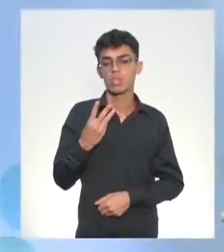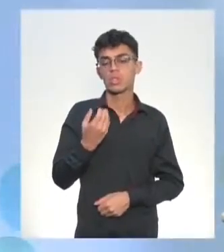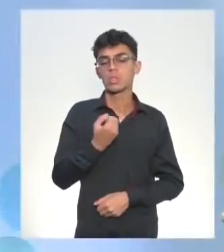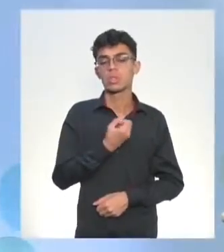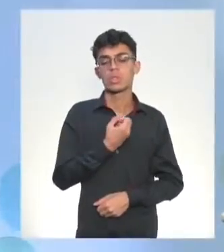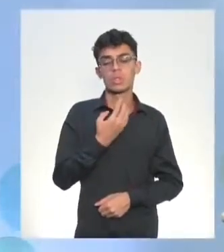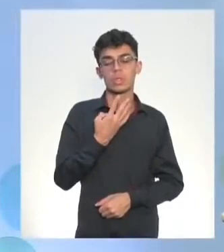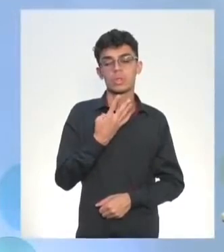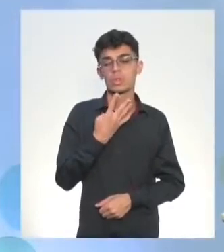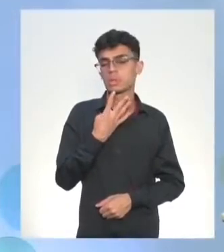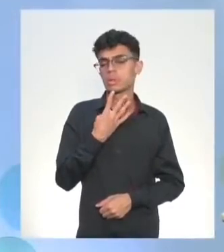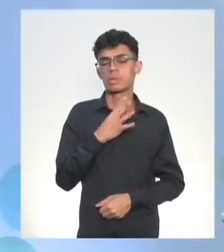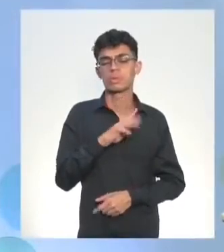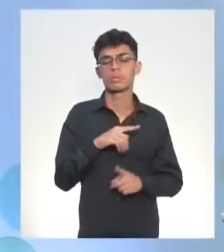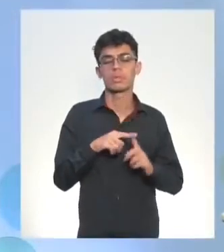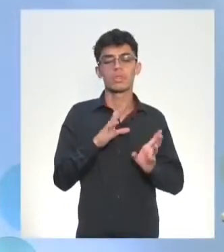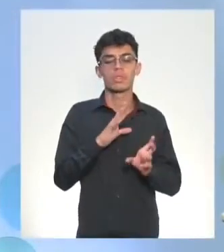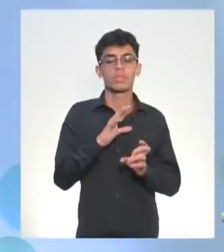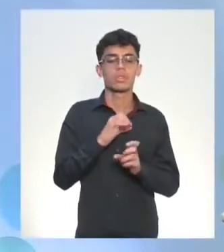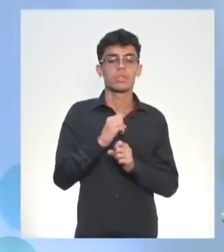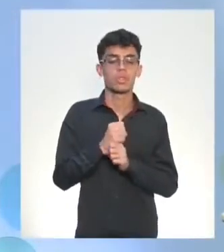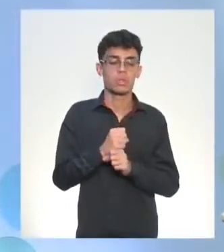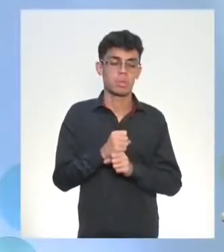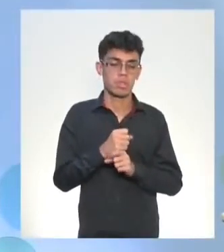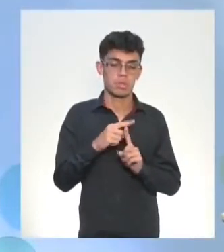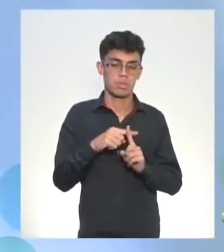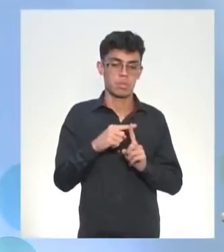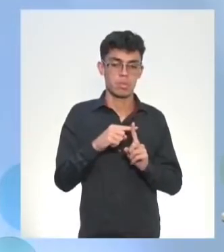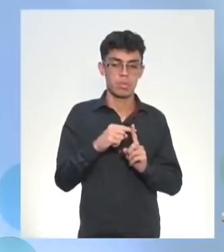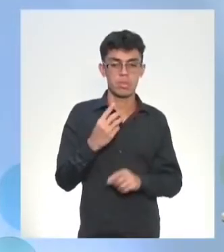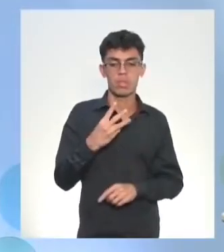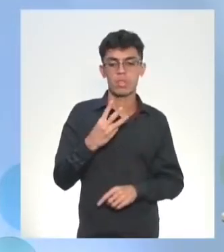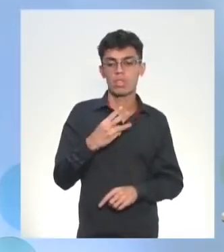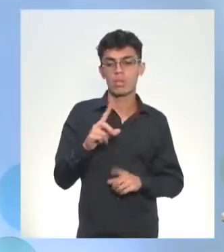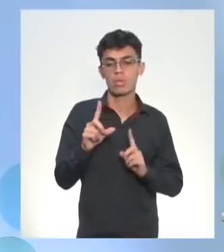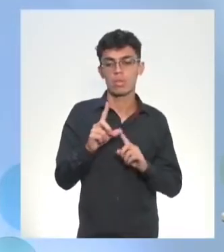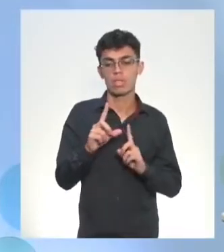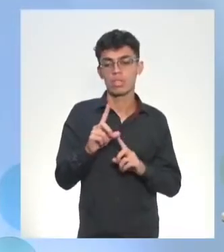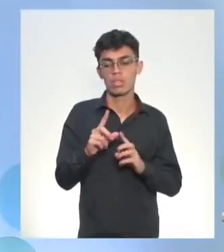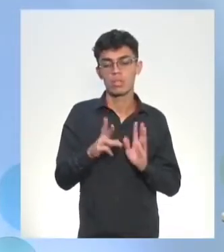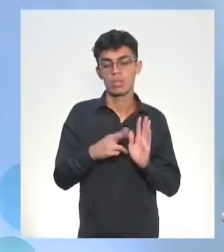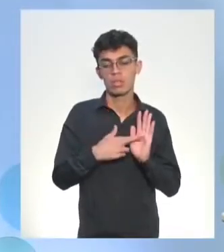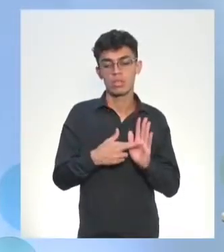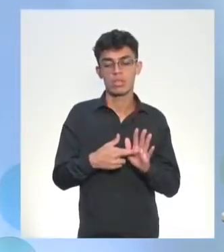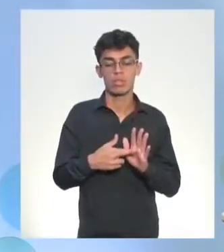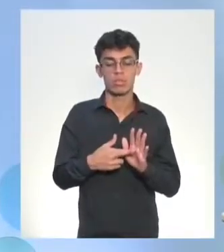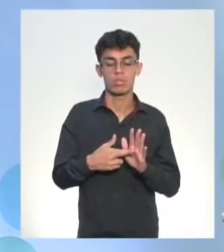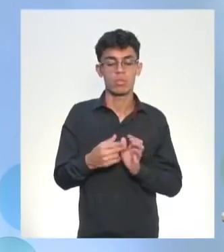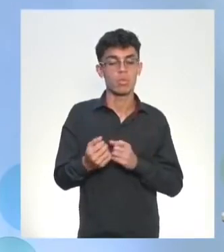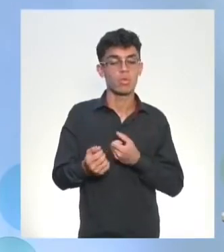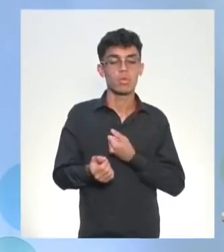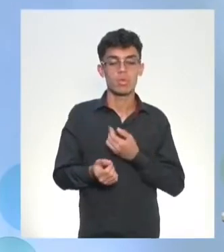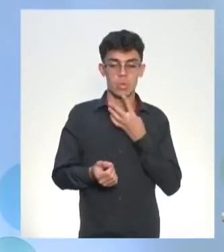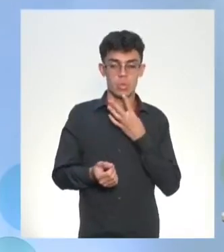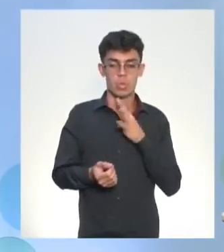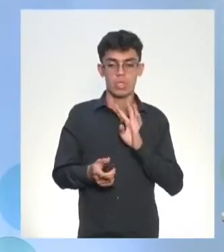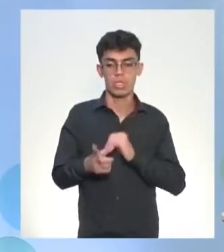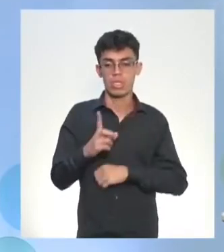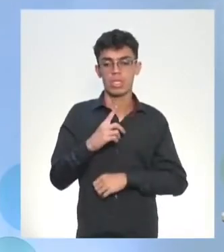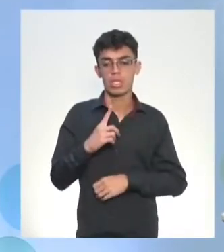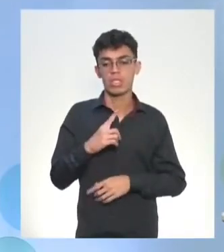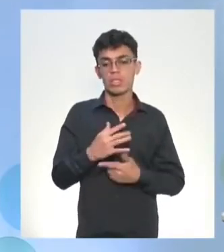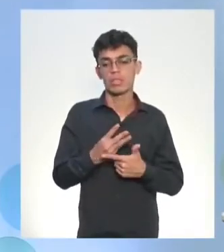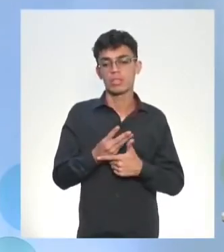é, mas eu quero somar com 3. Então, você coloca uma letra para representar um número que você não conhece. Então, aí você tem uma